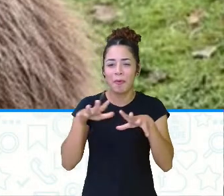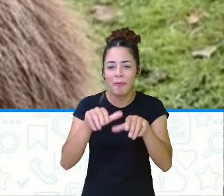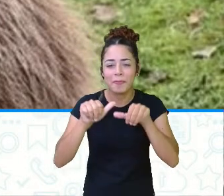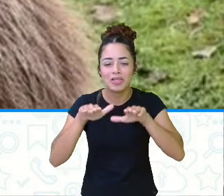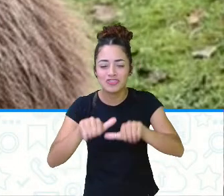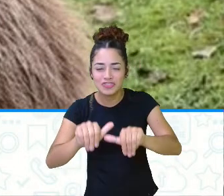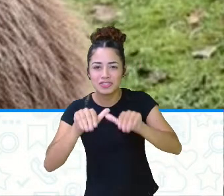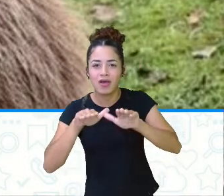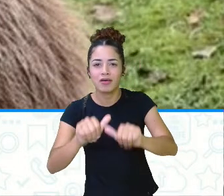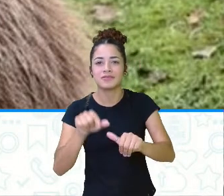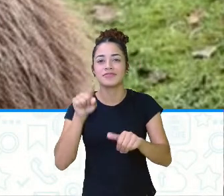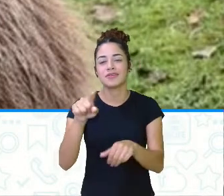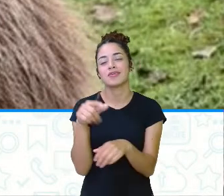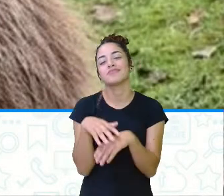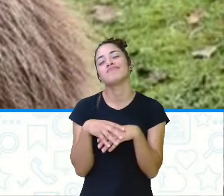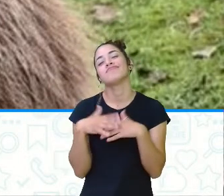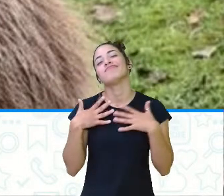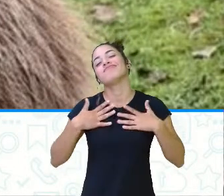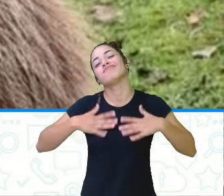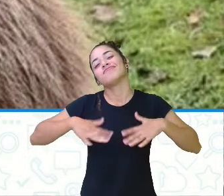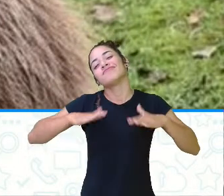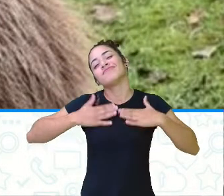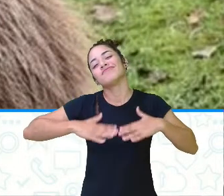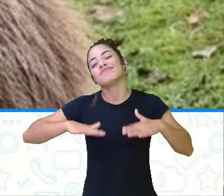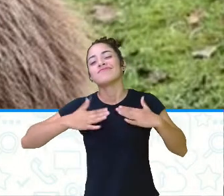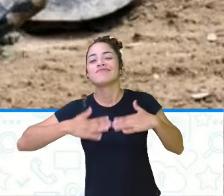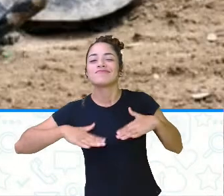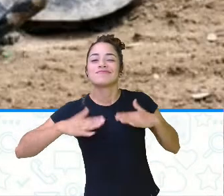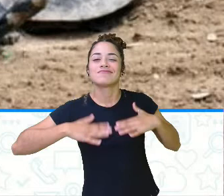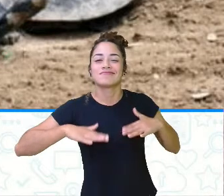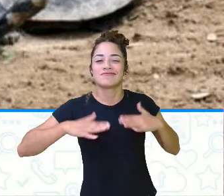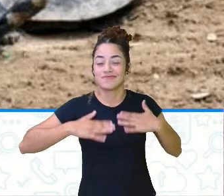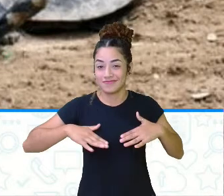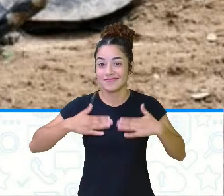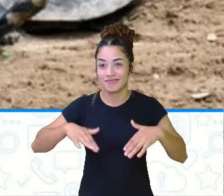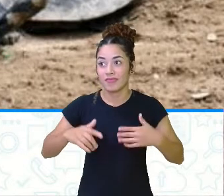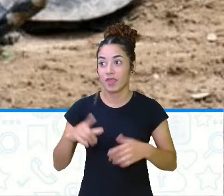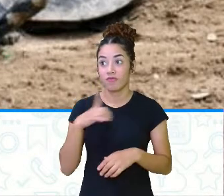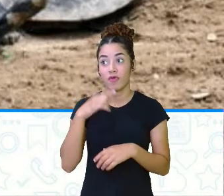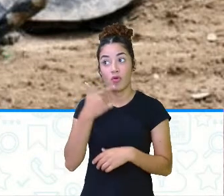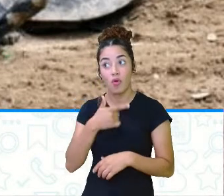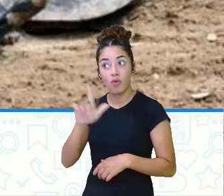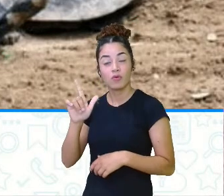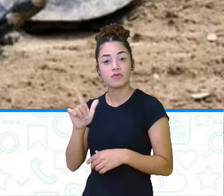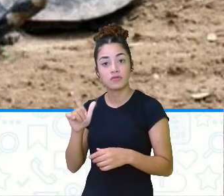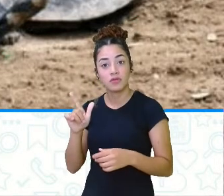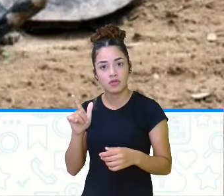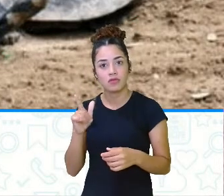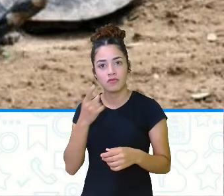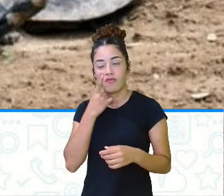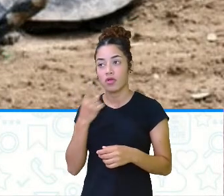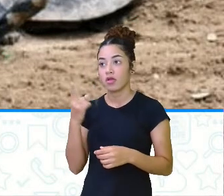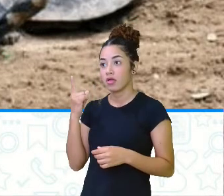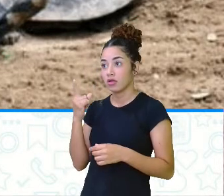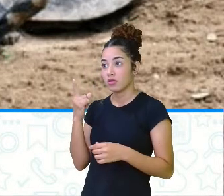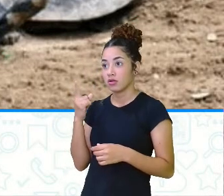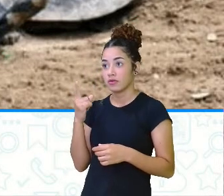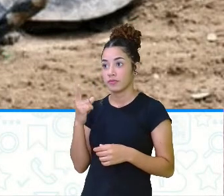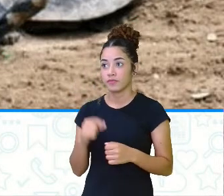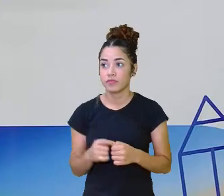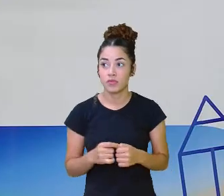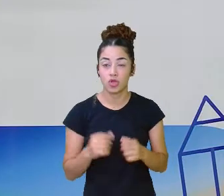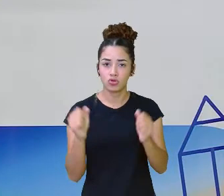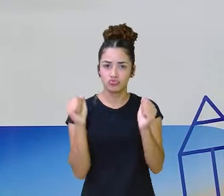capivara e a capivara só ali relaxando. E olha essa outra aqui, ó, a capivara que eu acredito que sejam